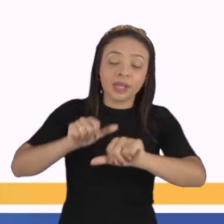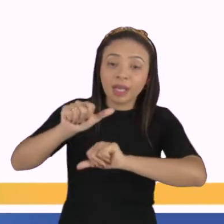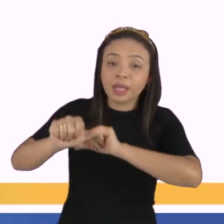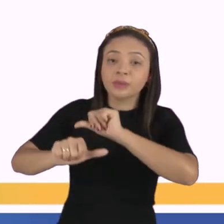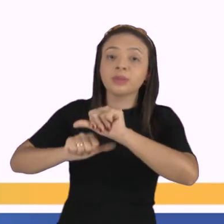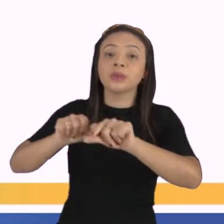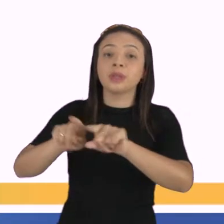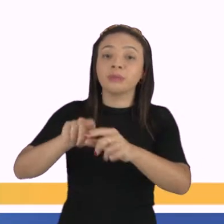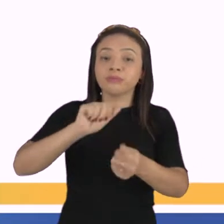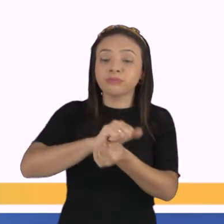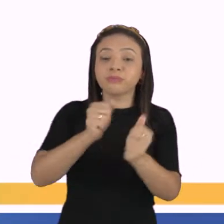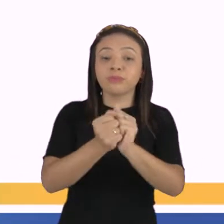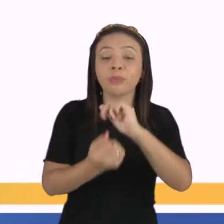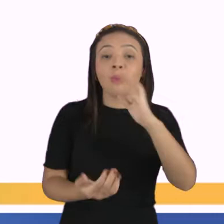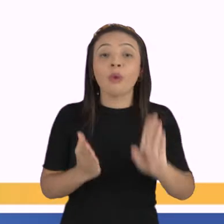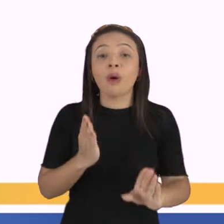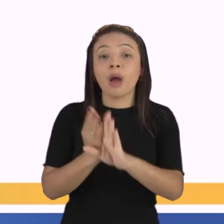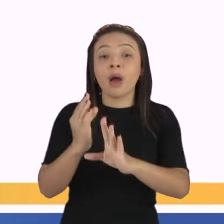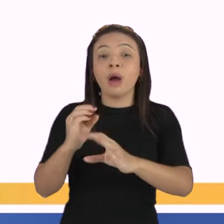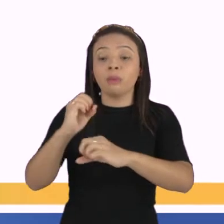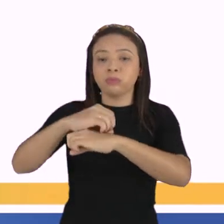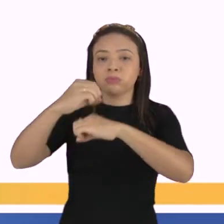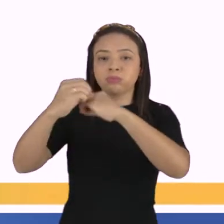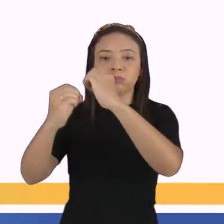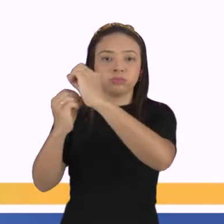pela reprodução assexuada,